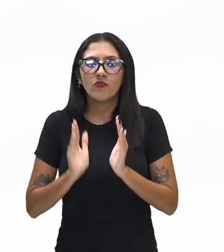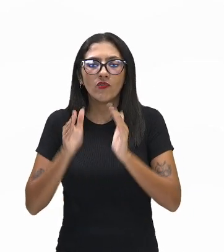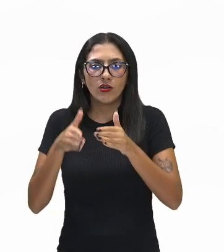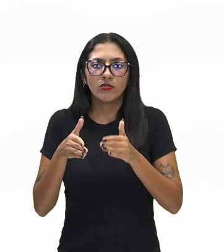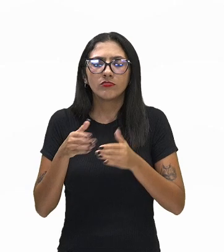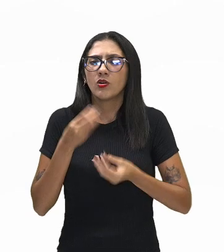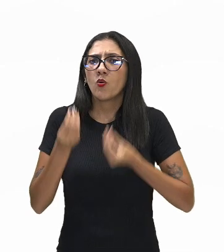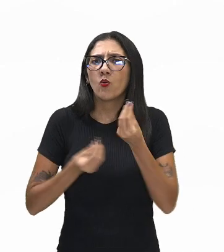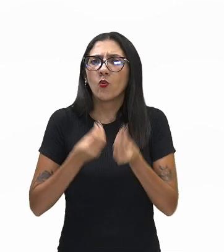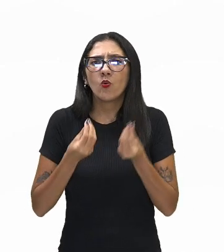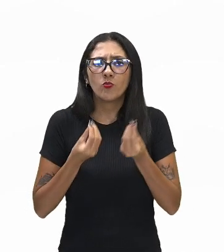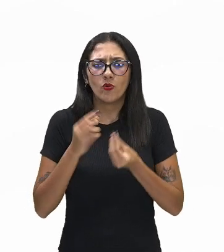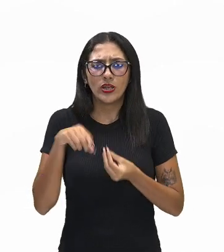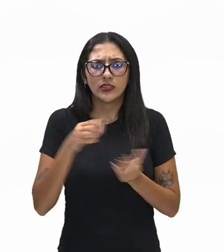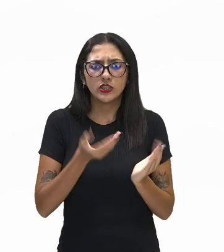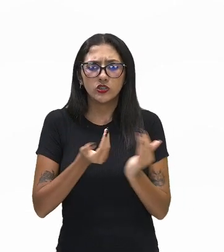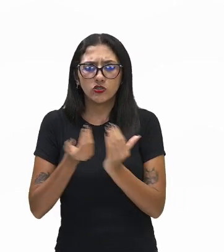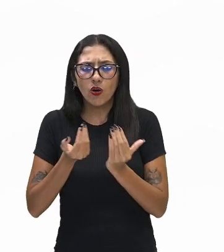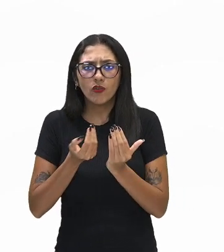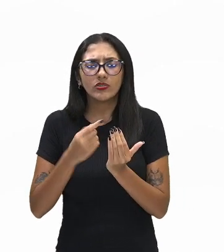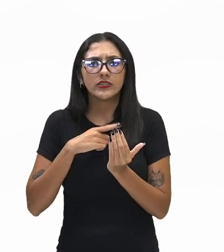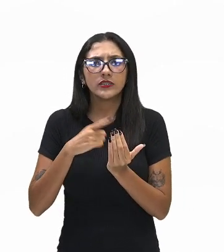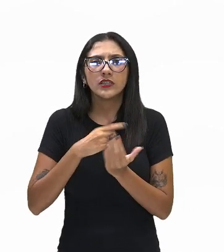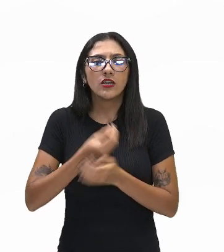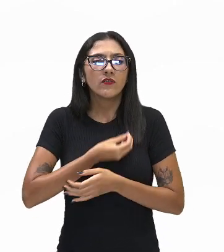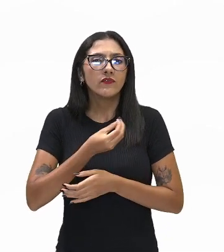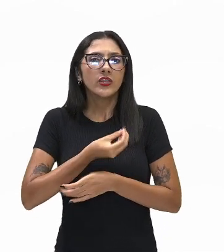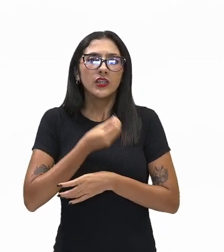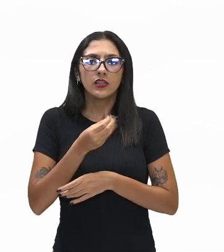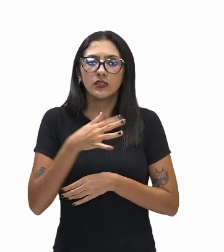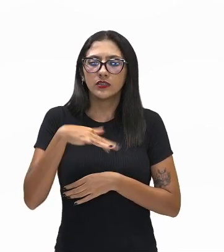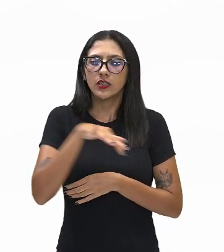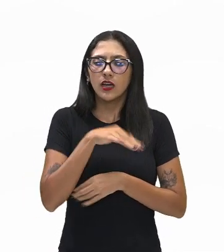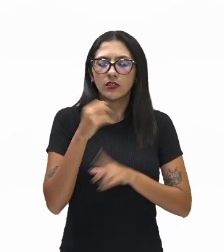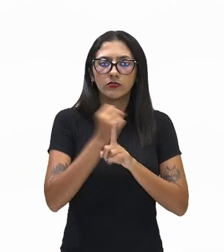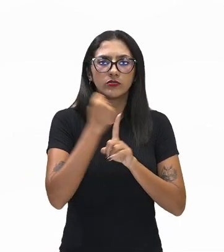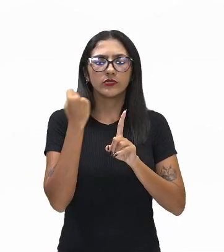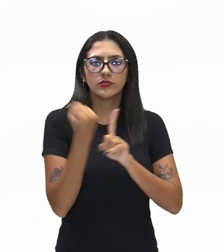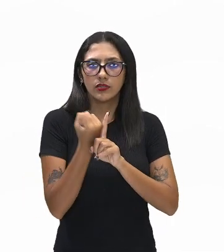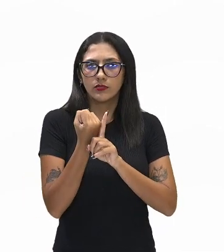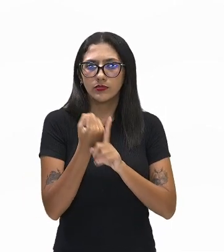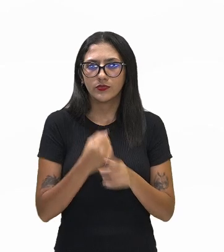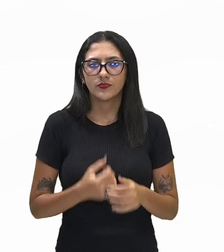vivem, como eles se inserem ali no campo social.